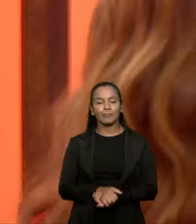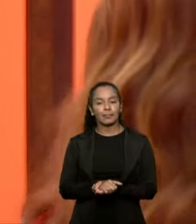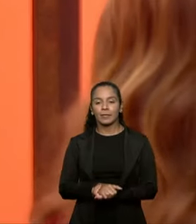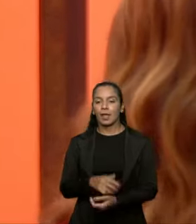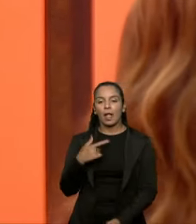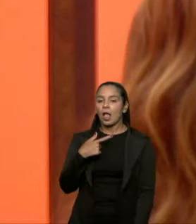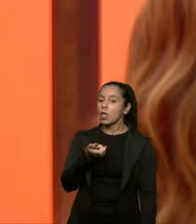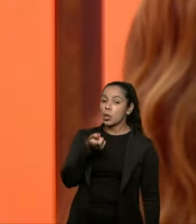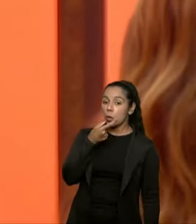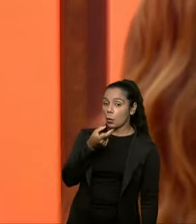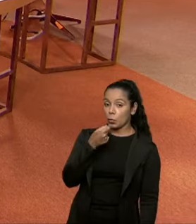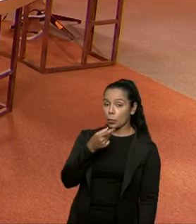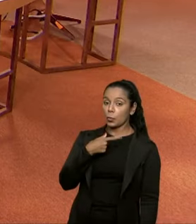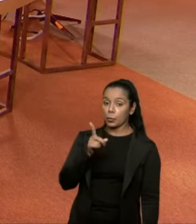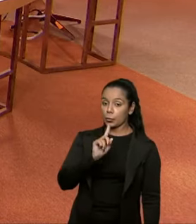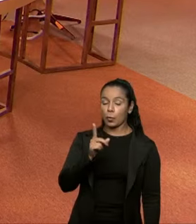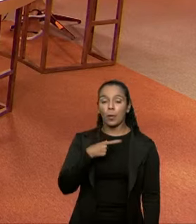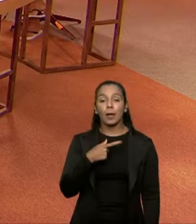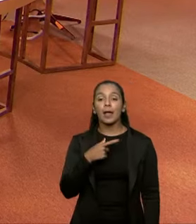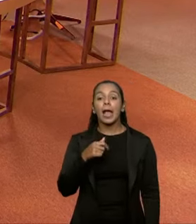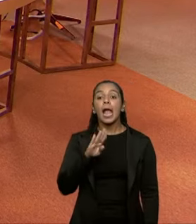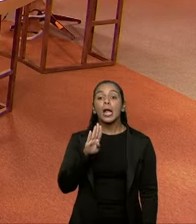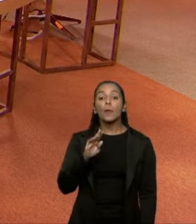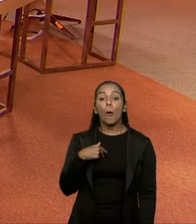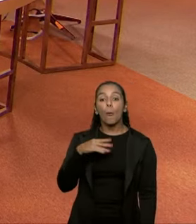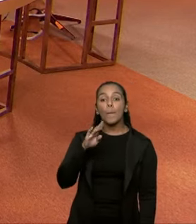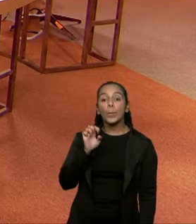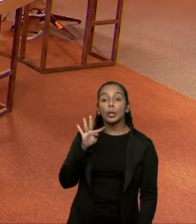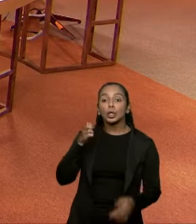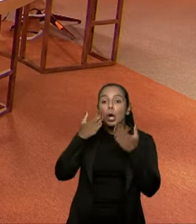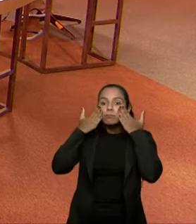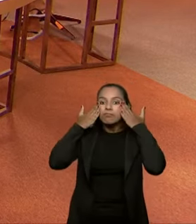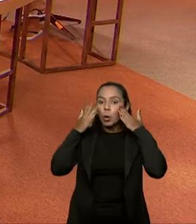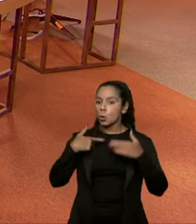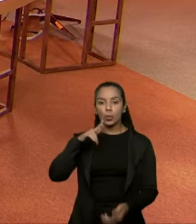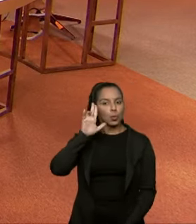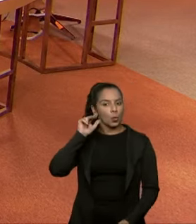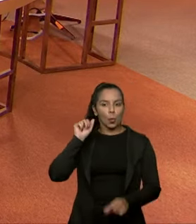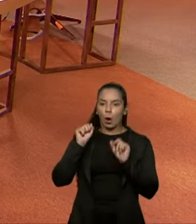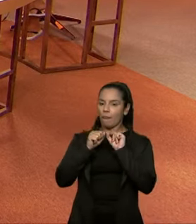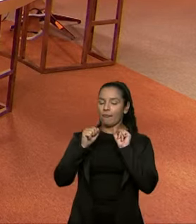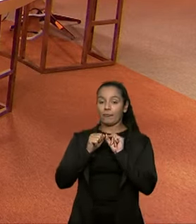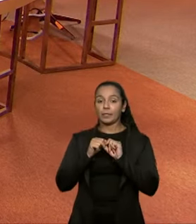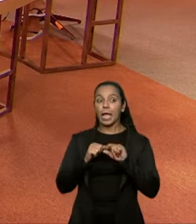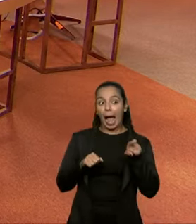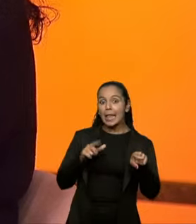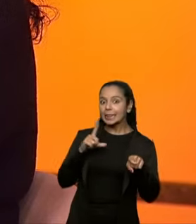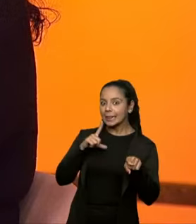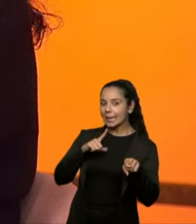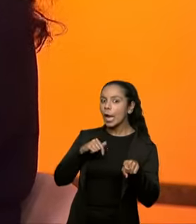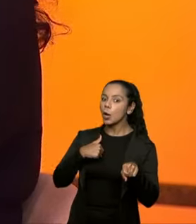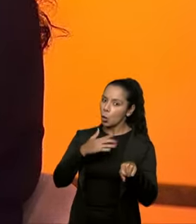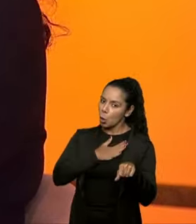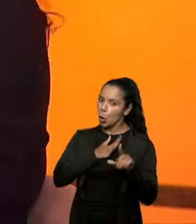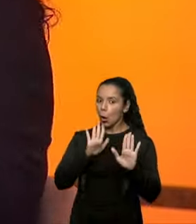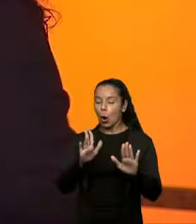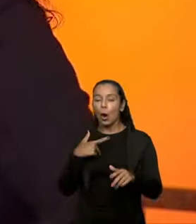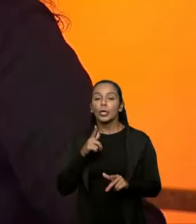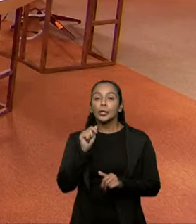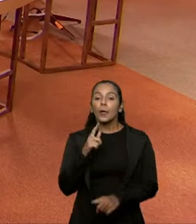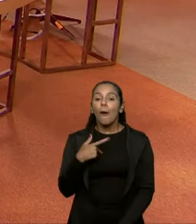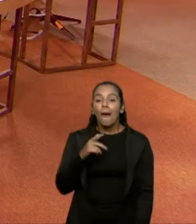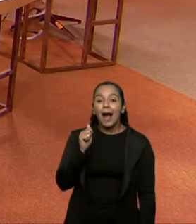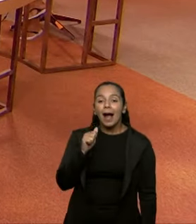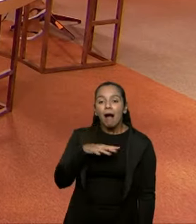tomo, né? Assim, eu gosto de, tipo nunca Botox, tomou. Eu nunca fiz, nunca, mas eu tomou? Gosto de saber que tá ali. É lógico. Eu gosto de saber que é tá ali. É igual a bombinha do asmático, né? O